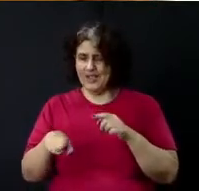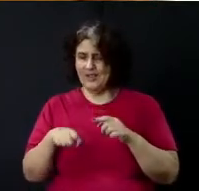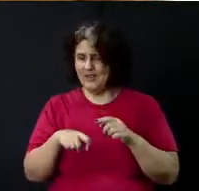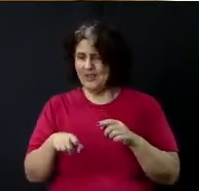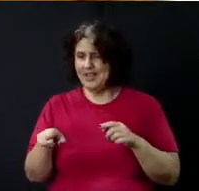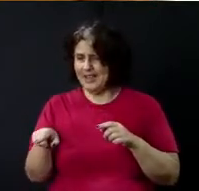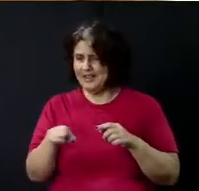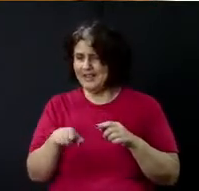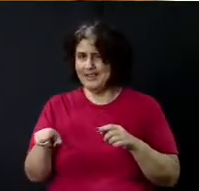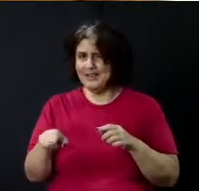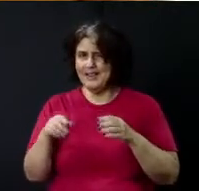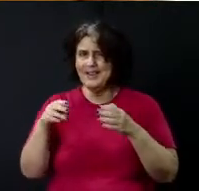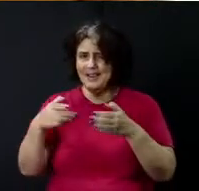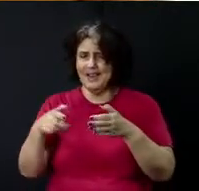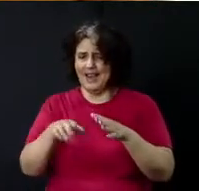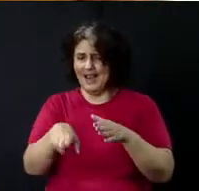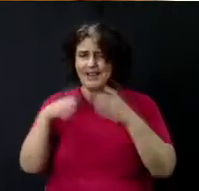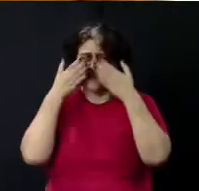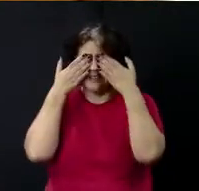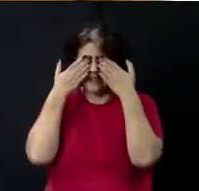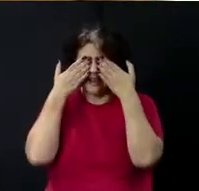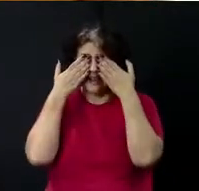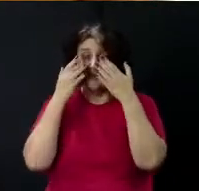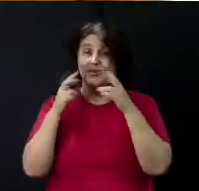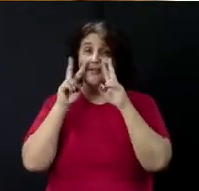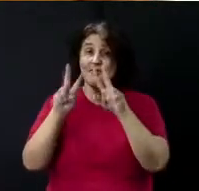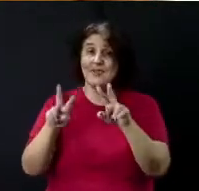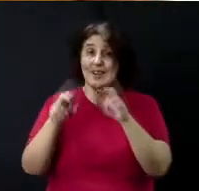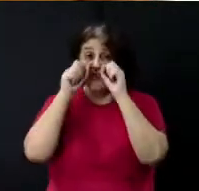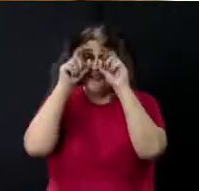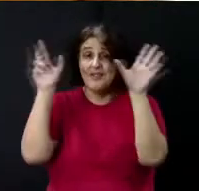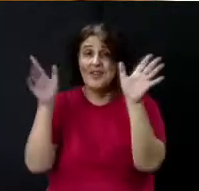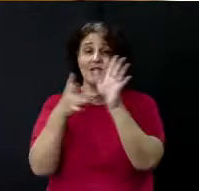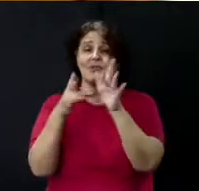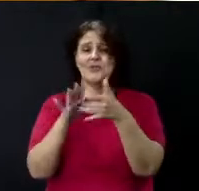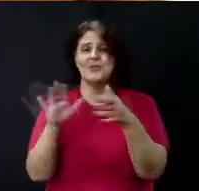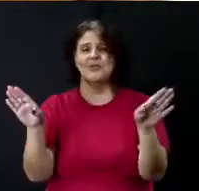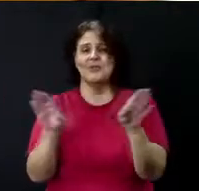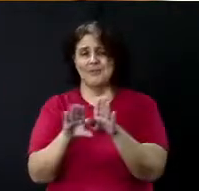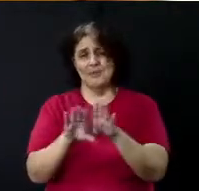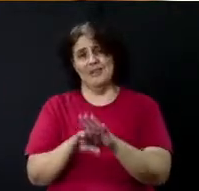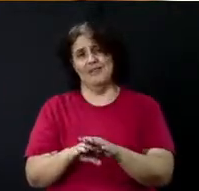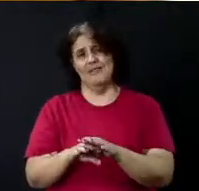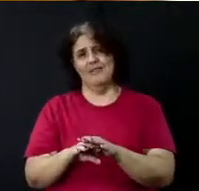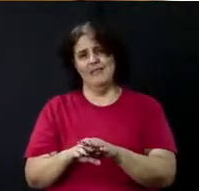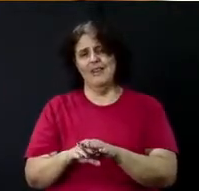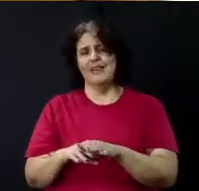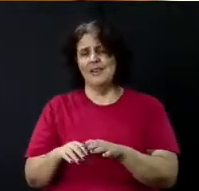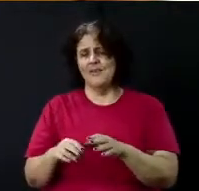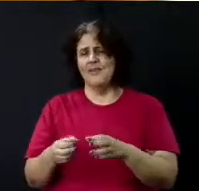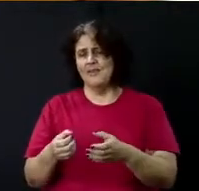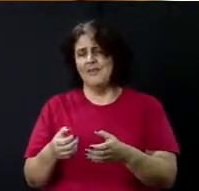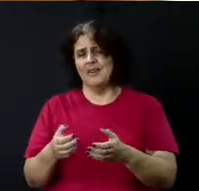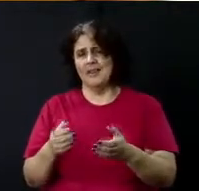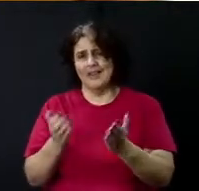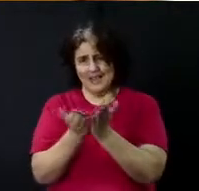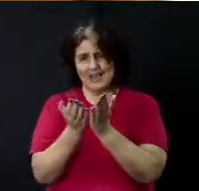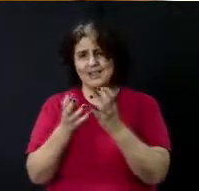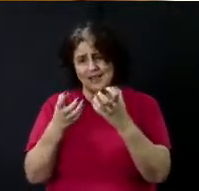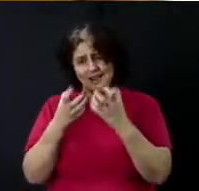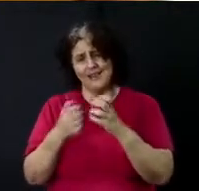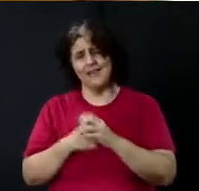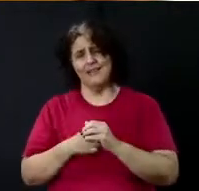vejam. Por isso, eu falo aos dois públicos: se você é alguém que ainda